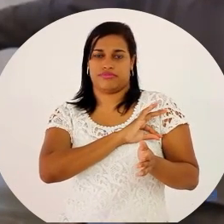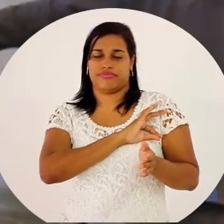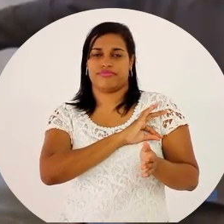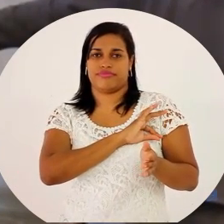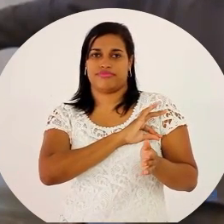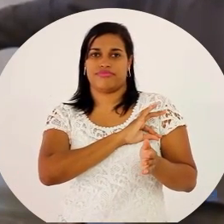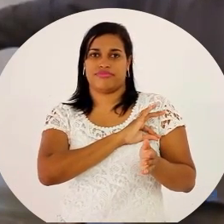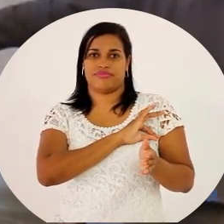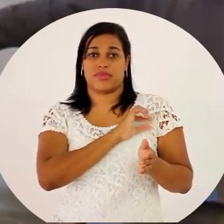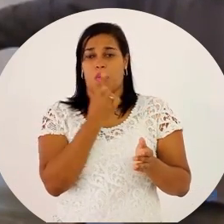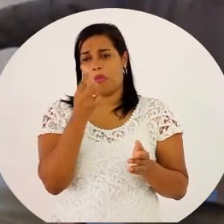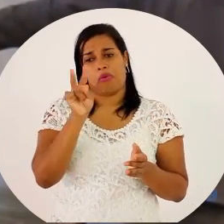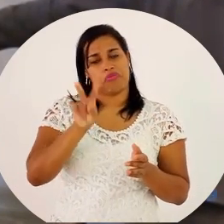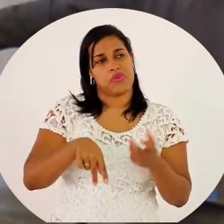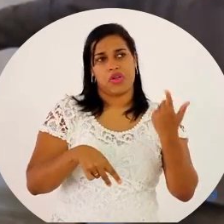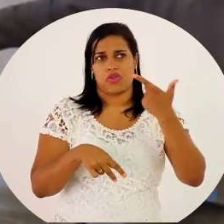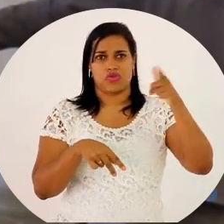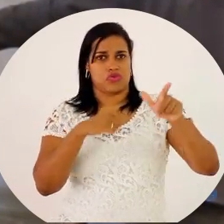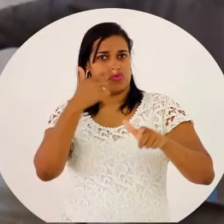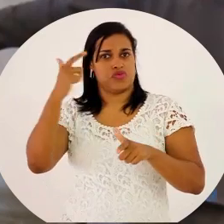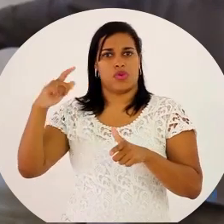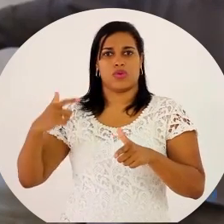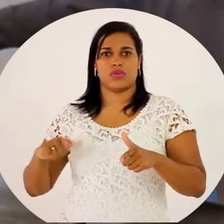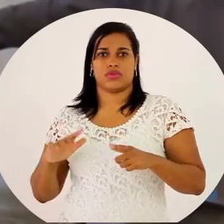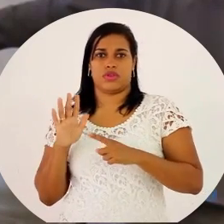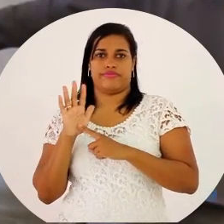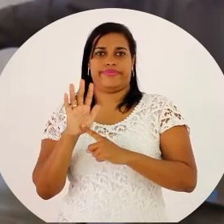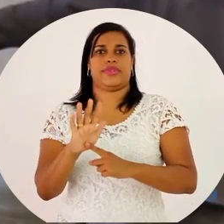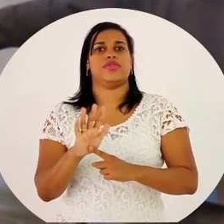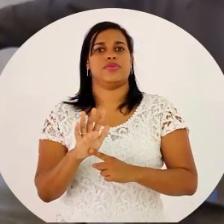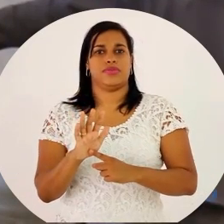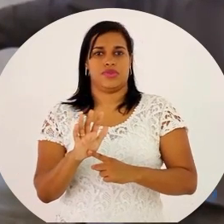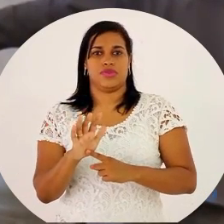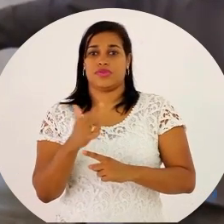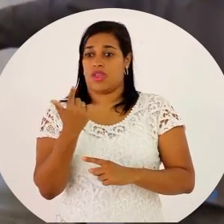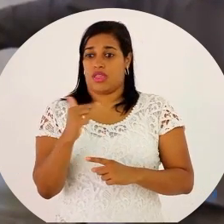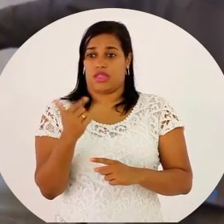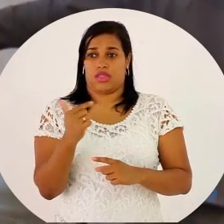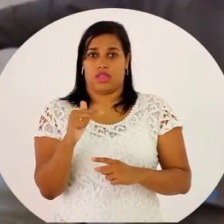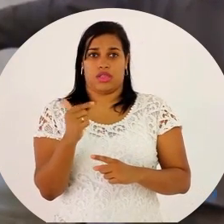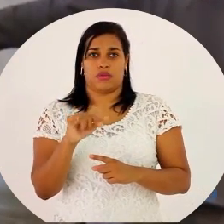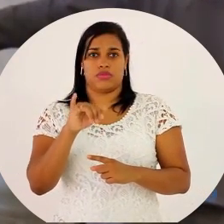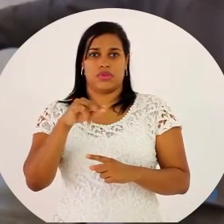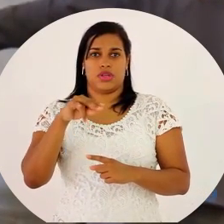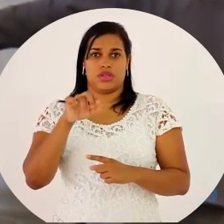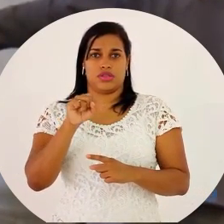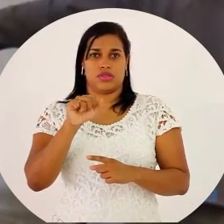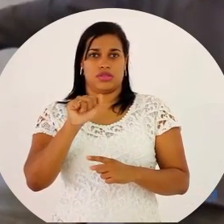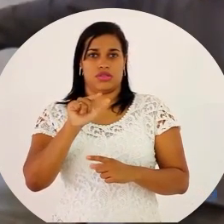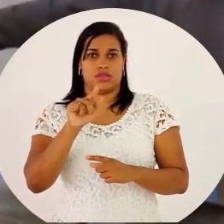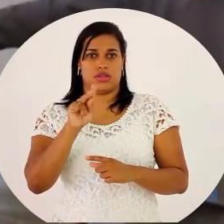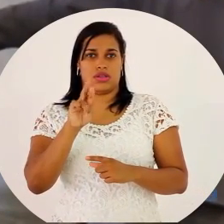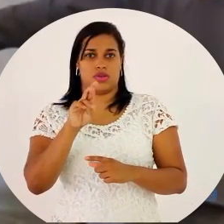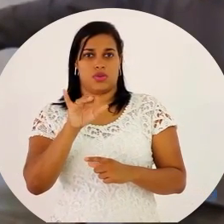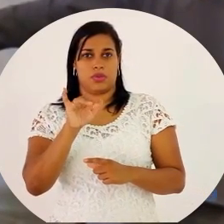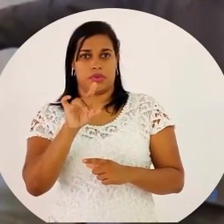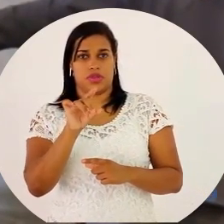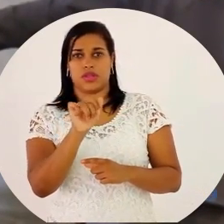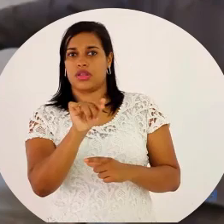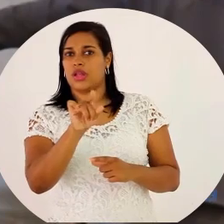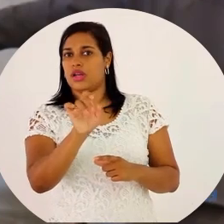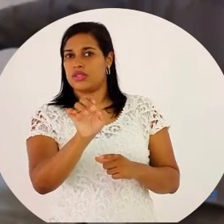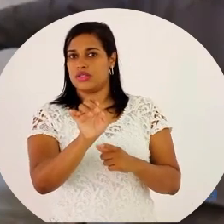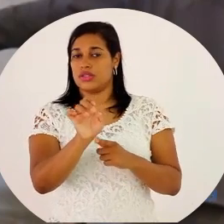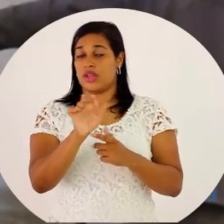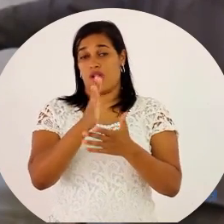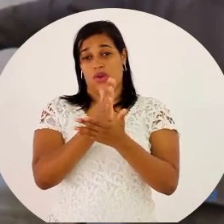esporádica, que uma vez ou outra perdida ele vai estar exposto e aí não gera a insalubridade. É necessário também observar possíveis danos